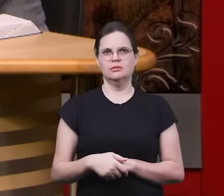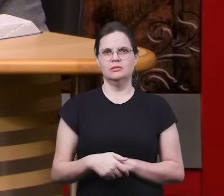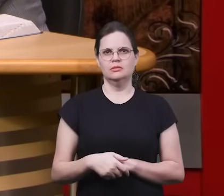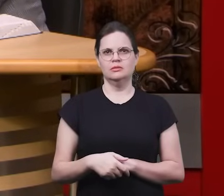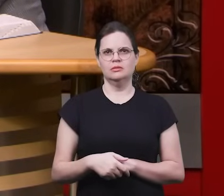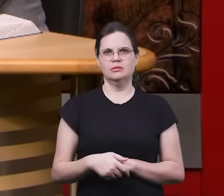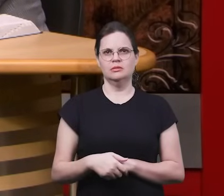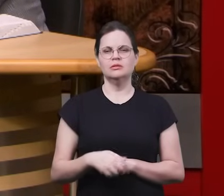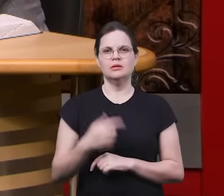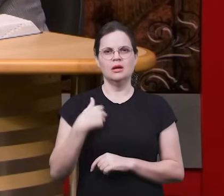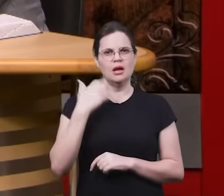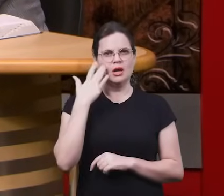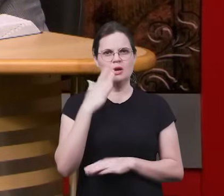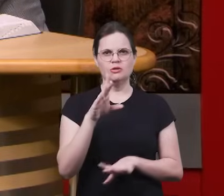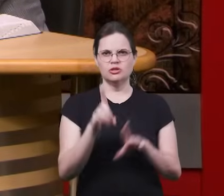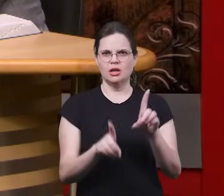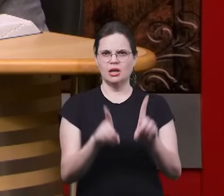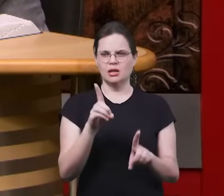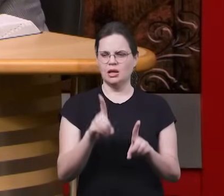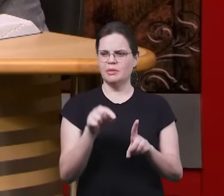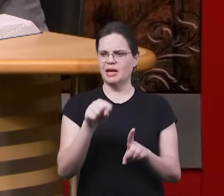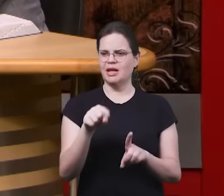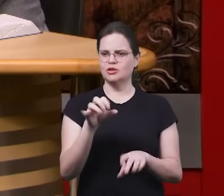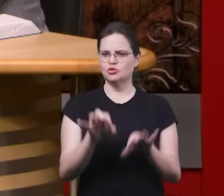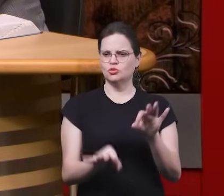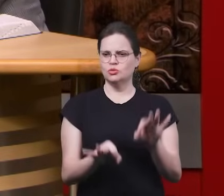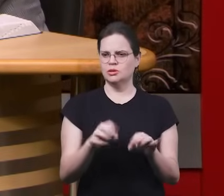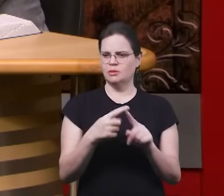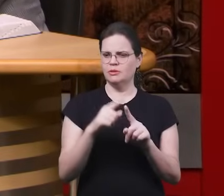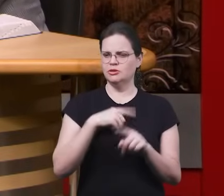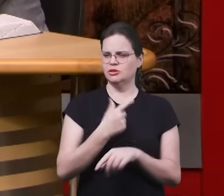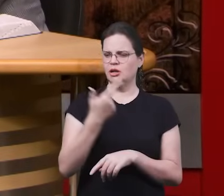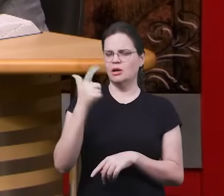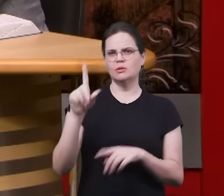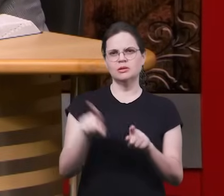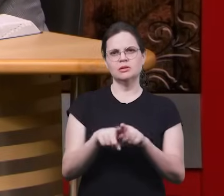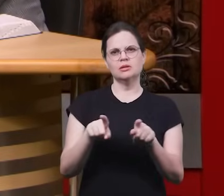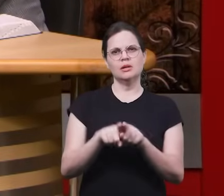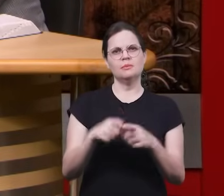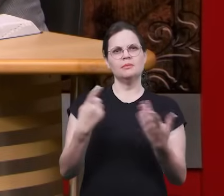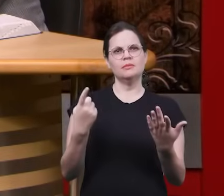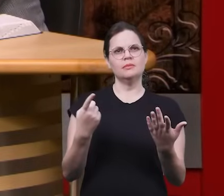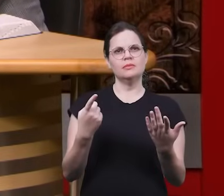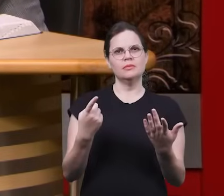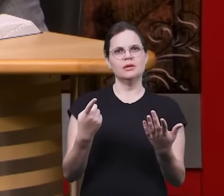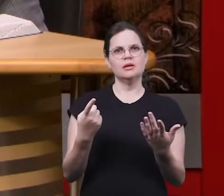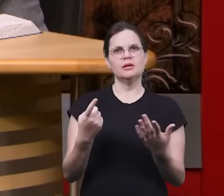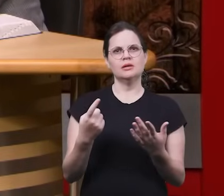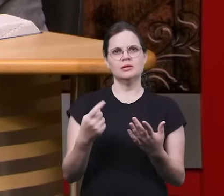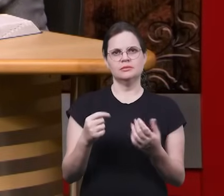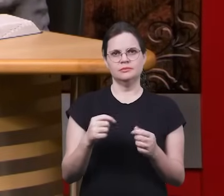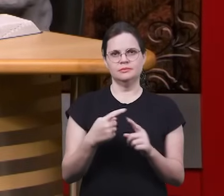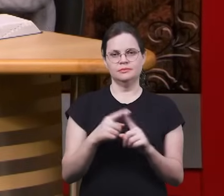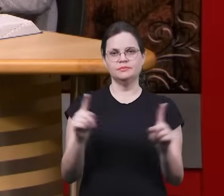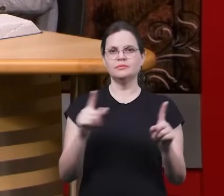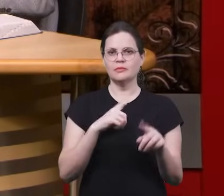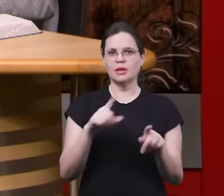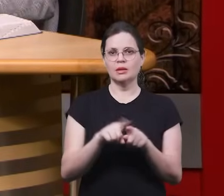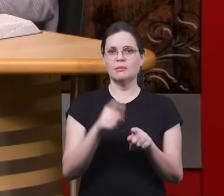É Débora mesmo. Débora não era justa, mas era pastora. Não tinha... Pastoreava também. Então é o